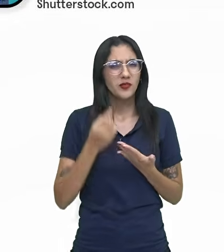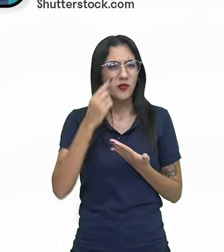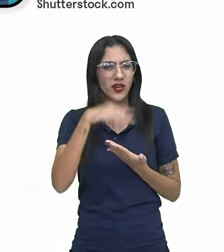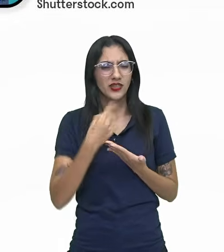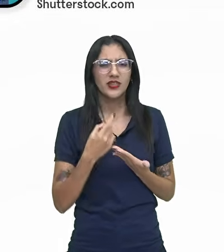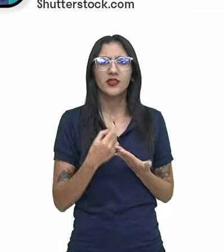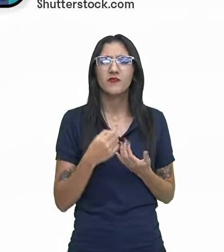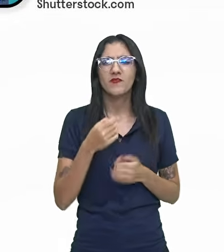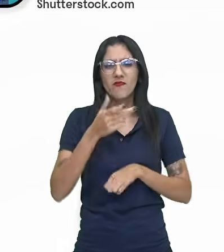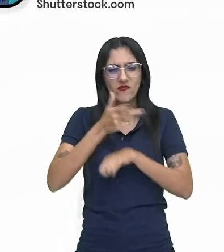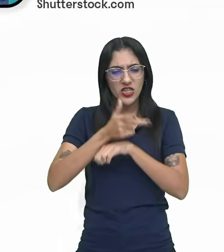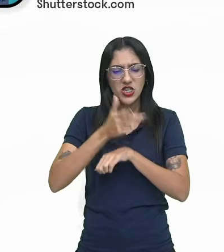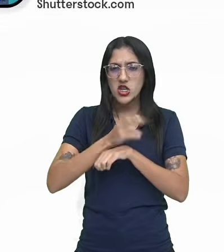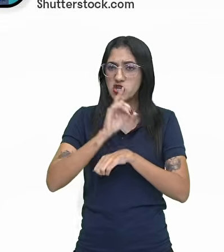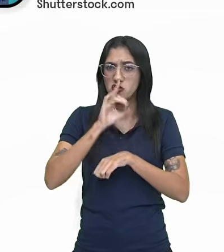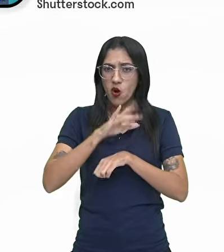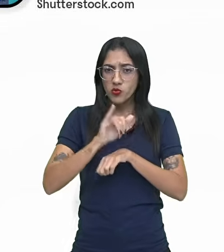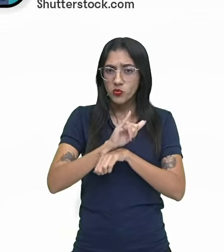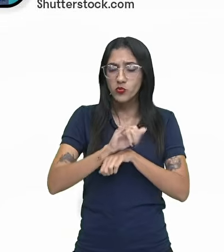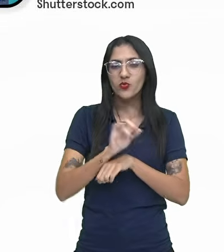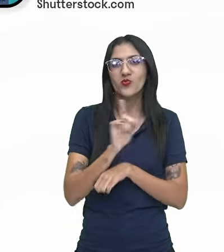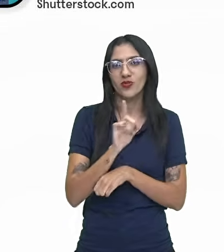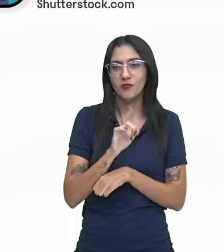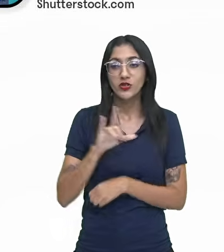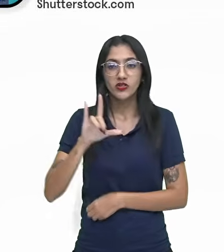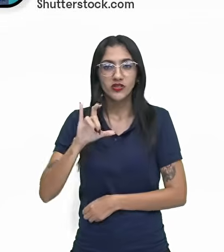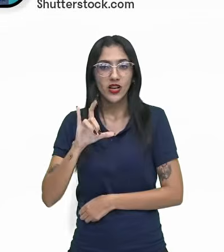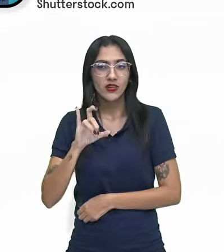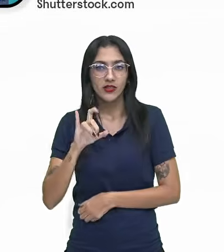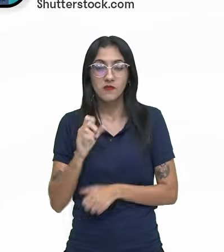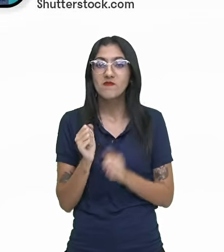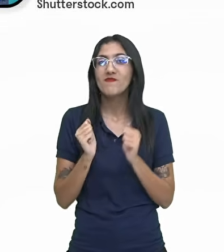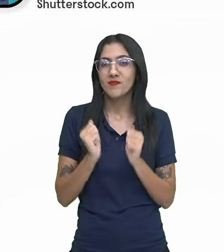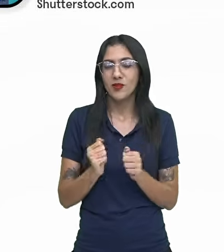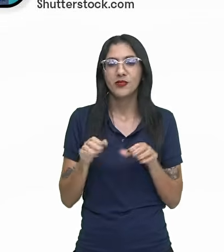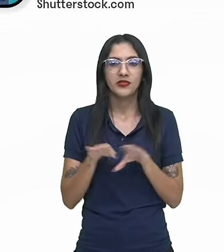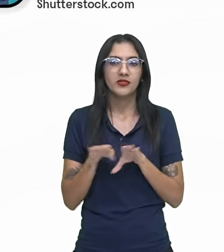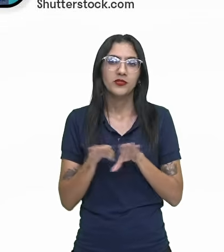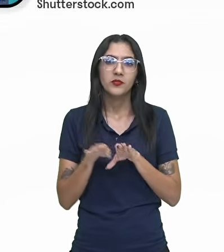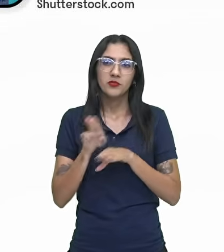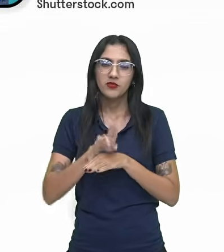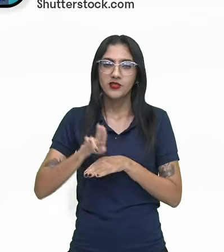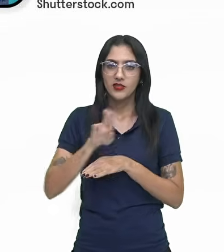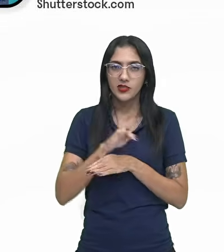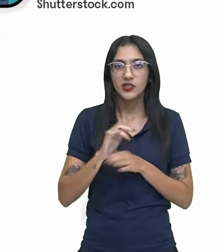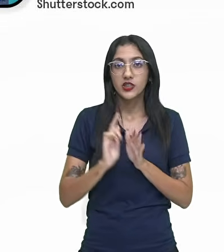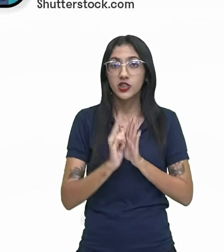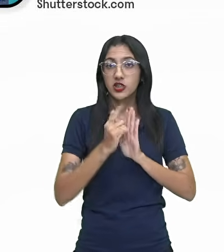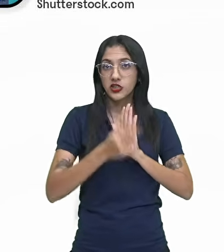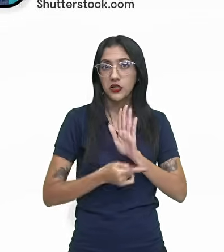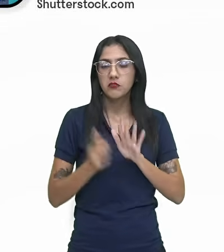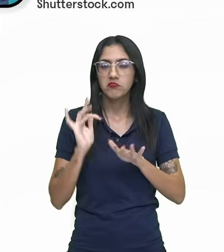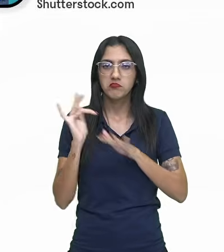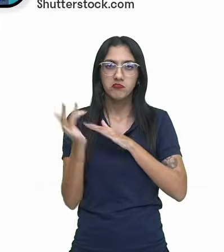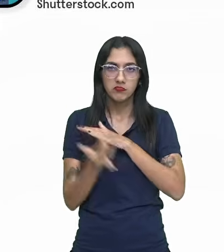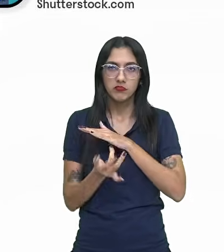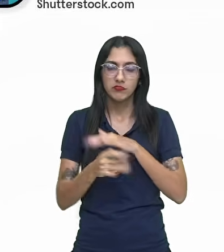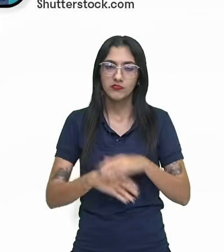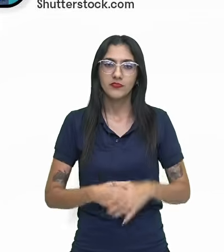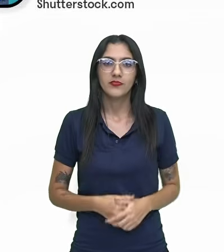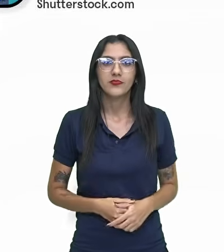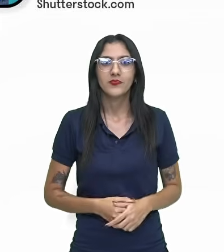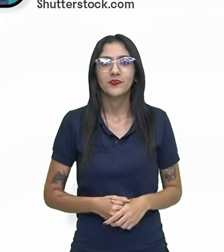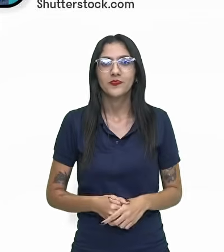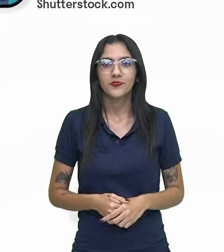feito apenas no YouTube. O Instagram também pode ser um meio para a produção de gênero digital. E